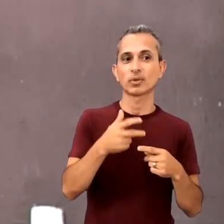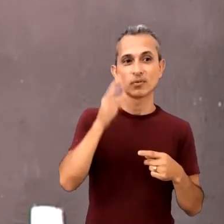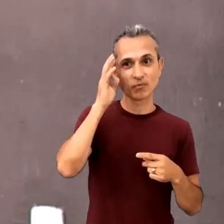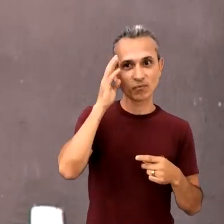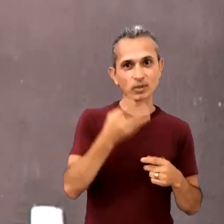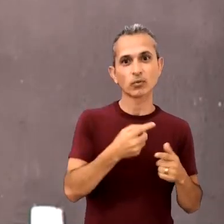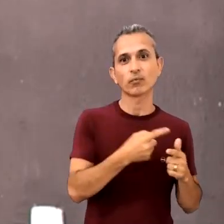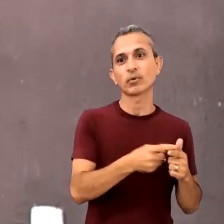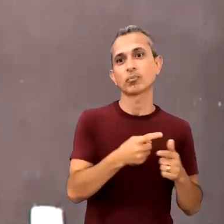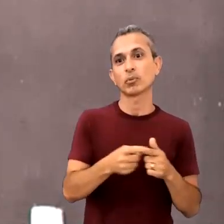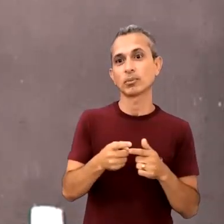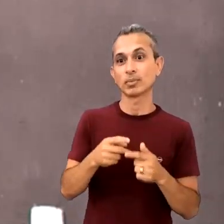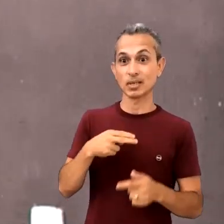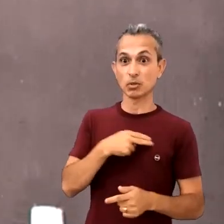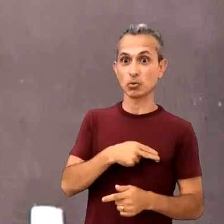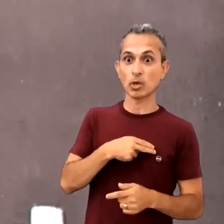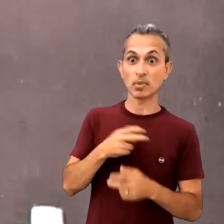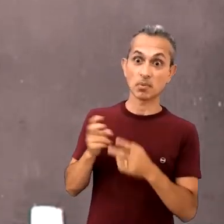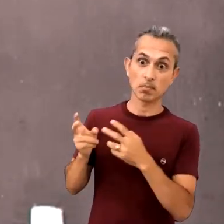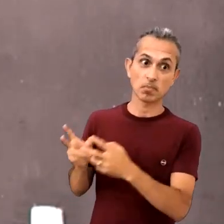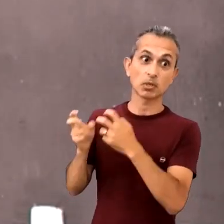Foi essa a percepção dela.